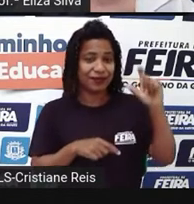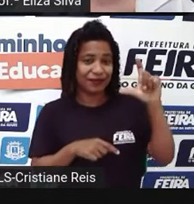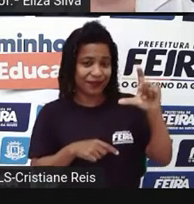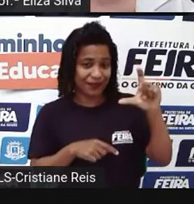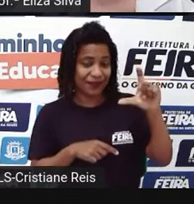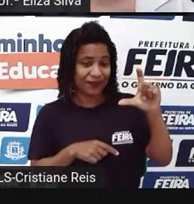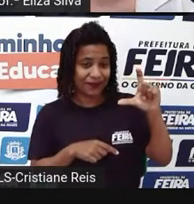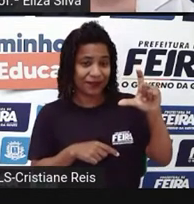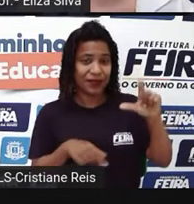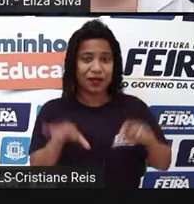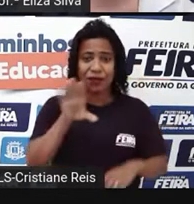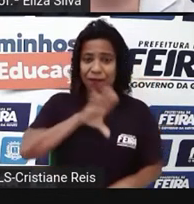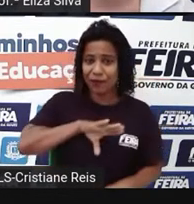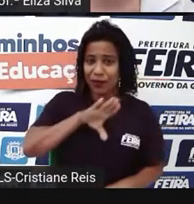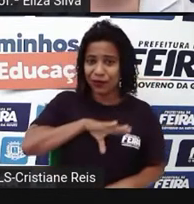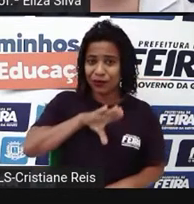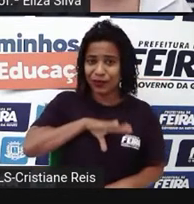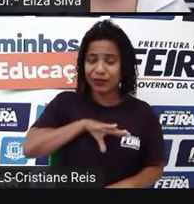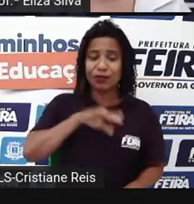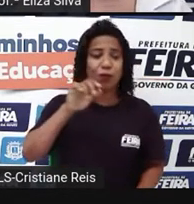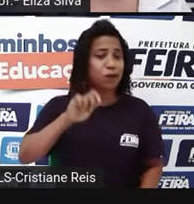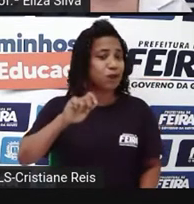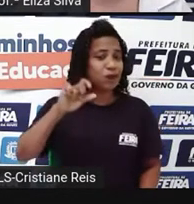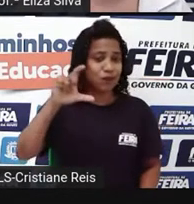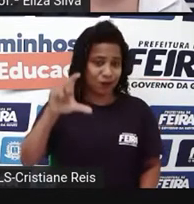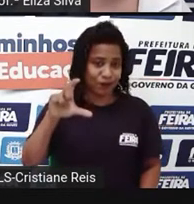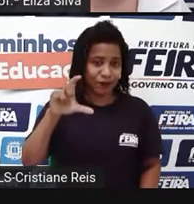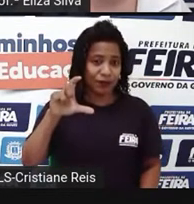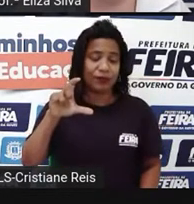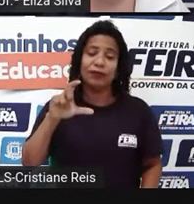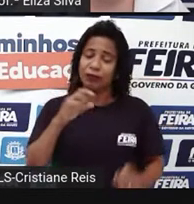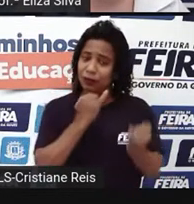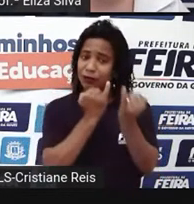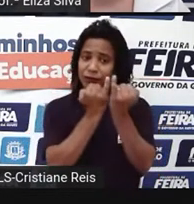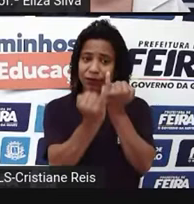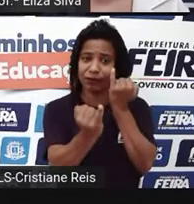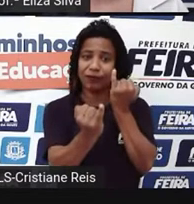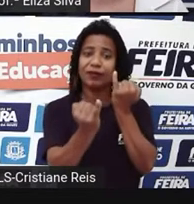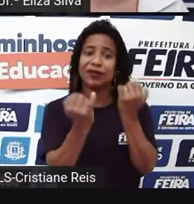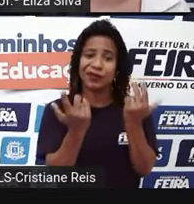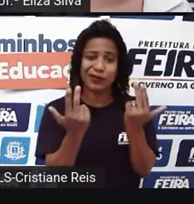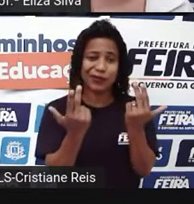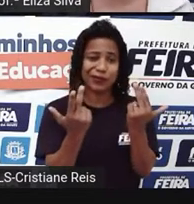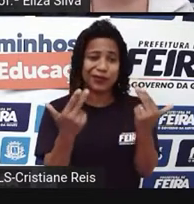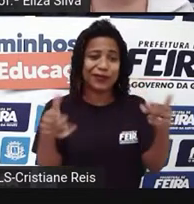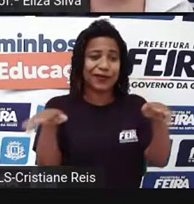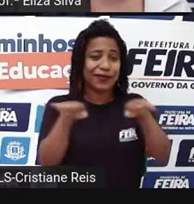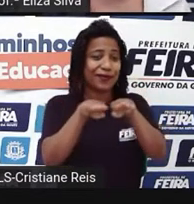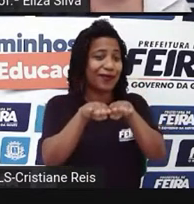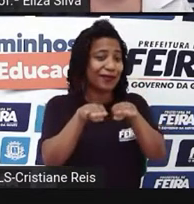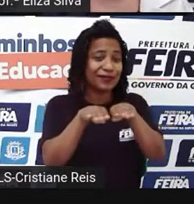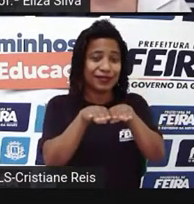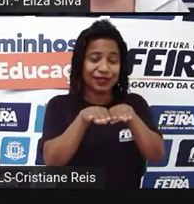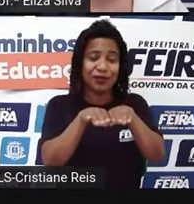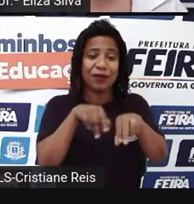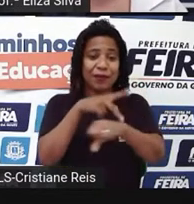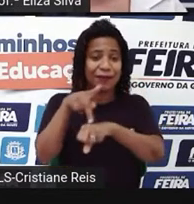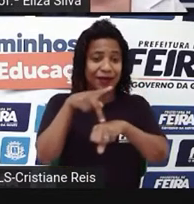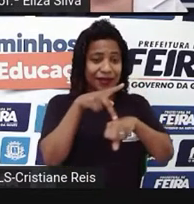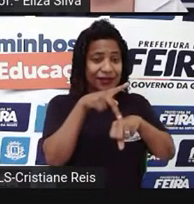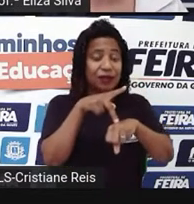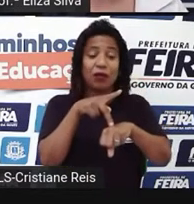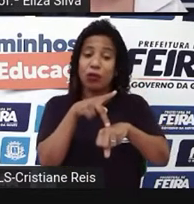dos países em português com letra maiúscula. Então, essa é uma semelhança ortográfica, né? Os nomes de países em inglês e